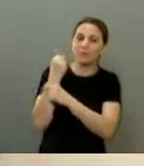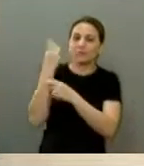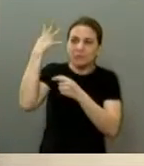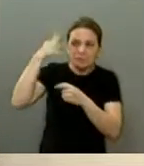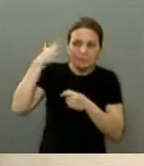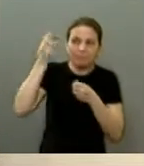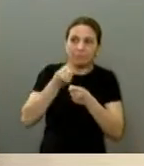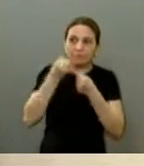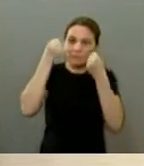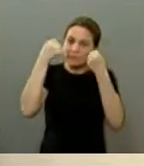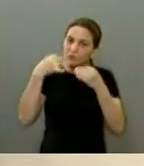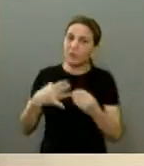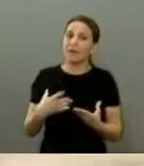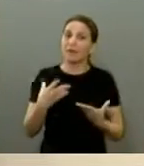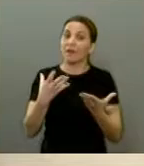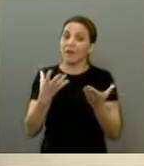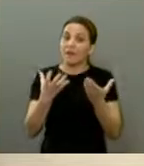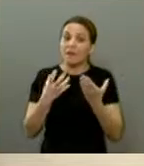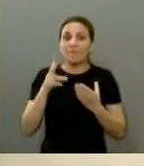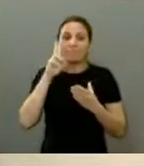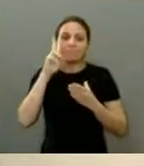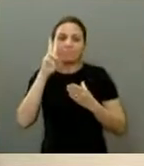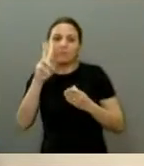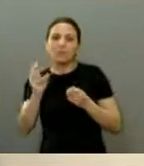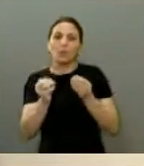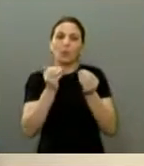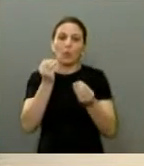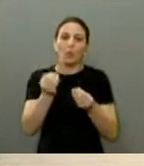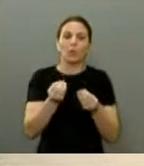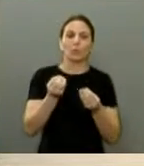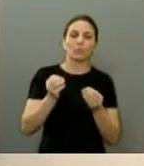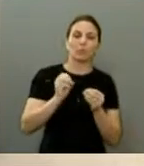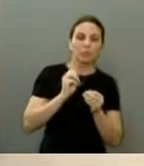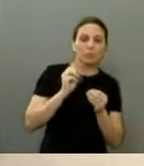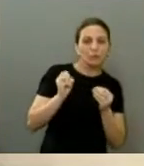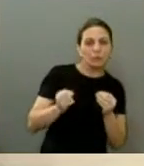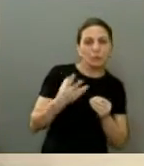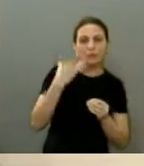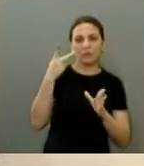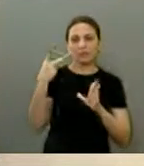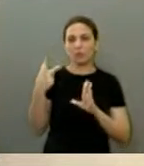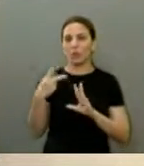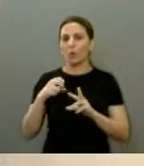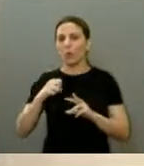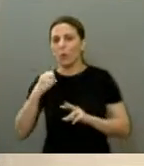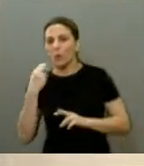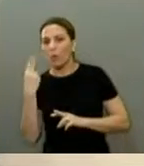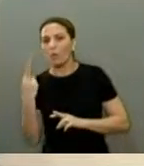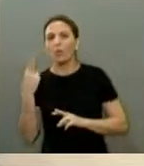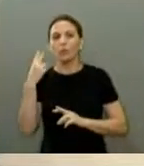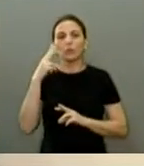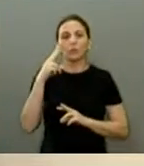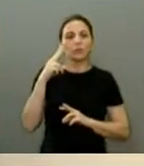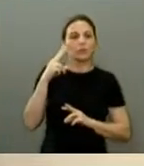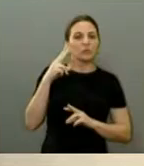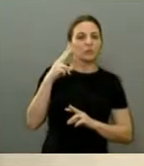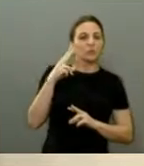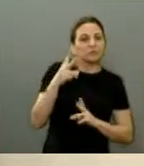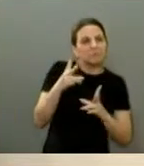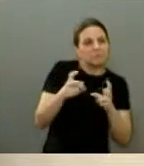a perda de falar, eu quero escutar do outro lado o que que aconteceu, ou pelo menos escutar a versão do outro